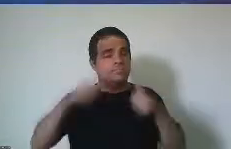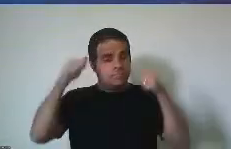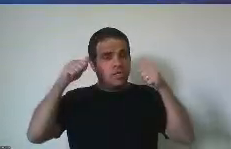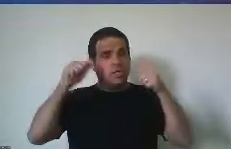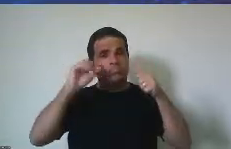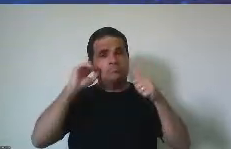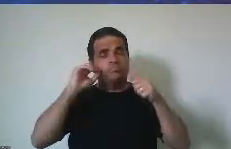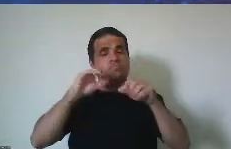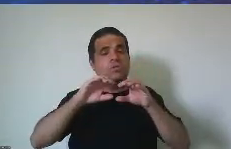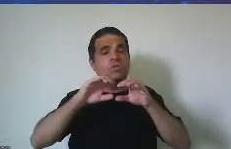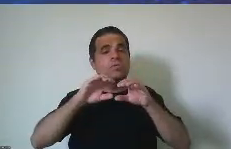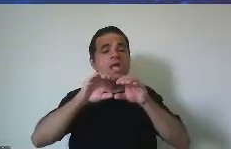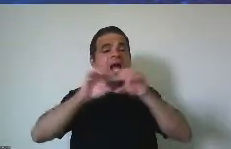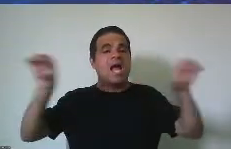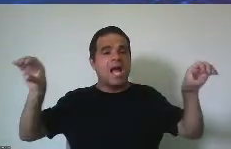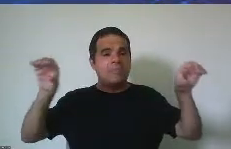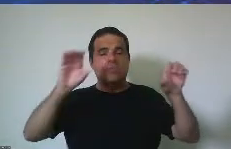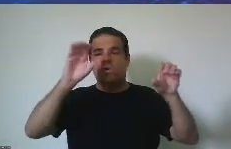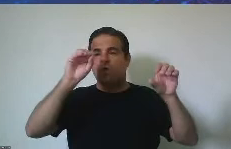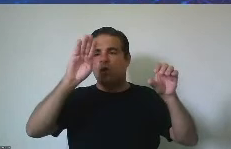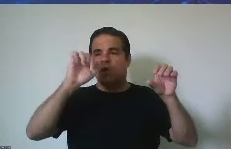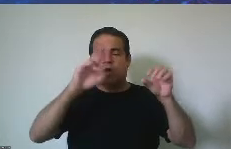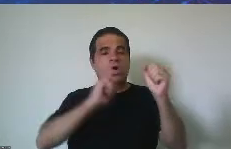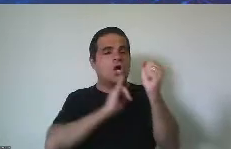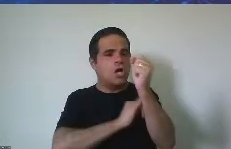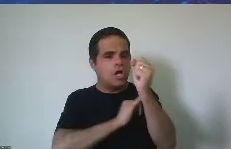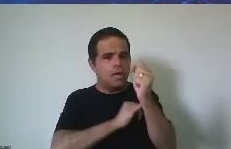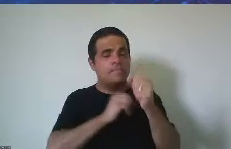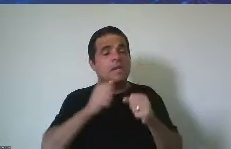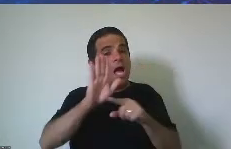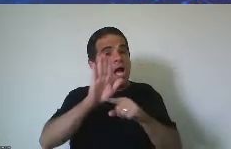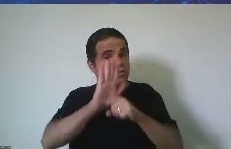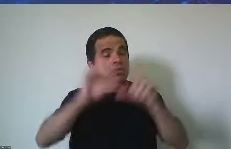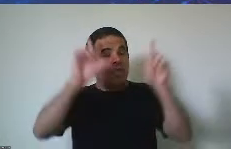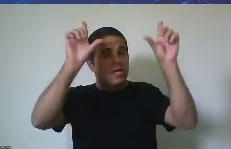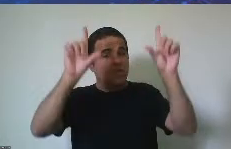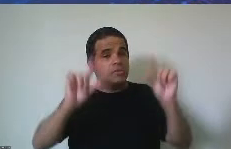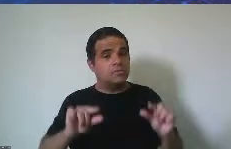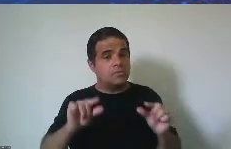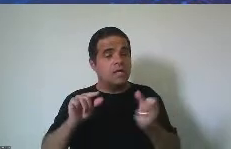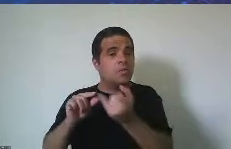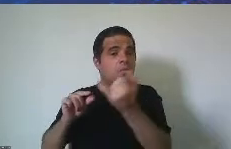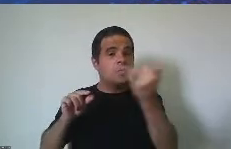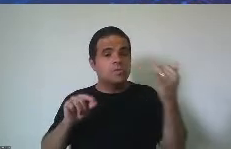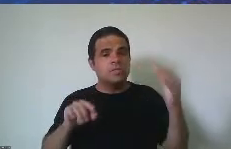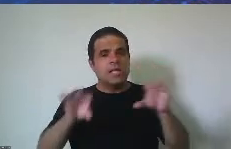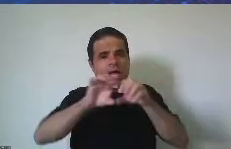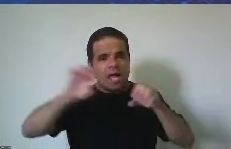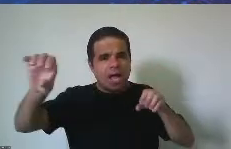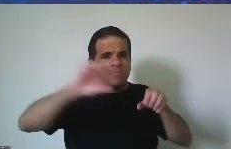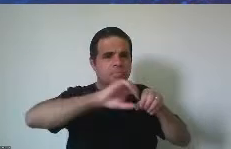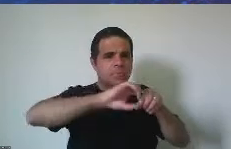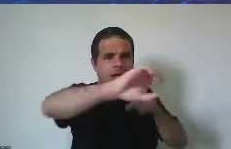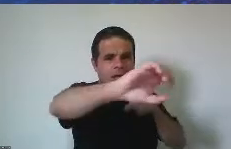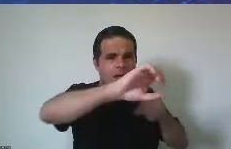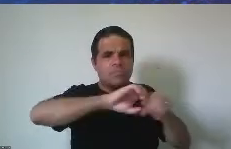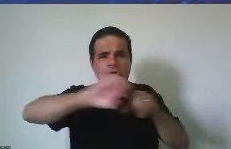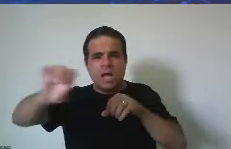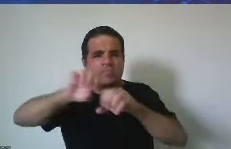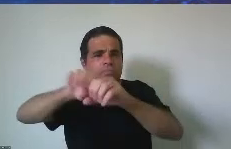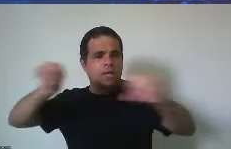jeito ela a gente reduz em 50% a quantidade de Cabos e estruturas que é utilizada então